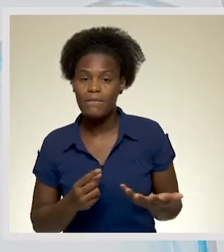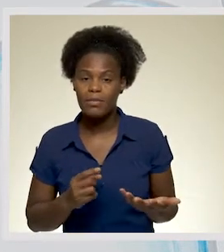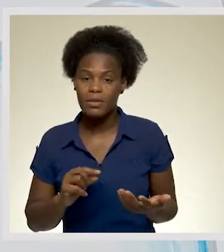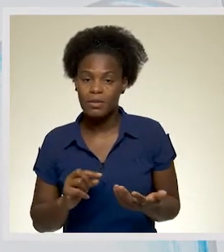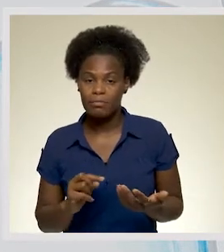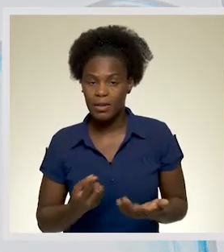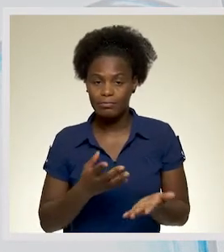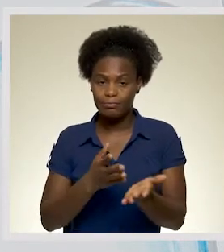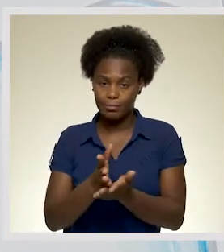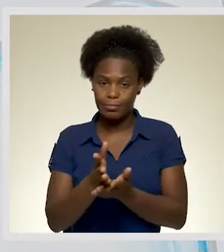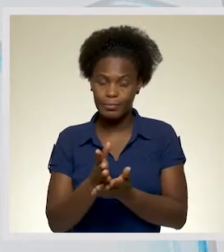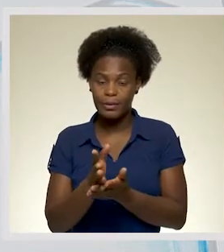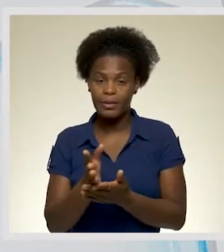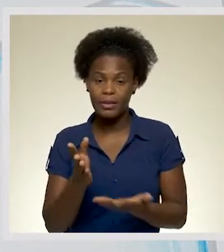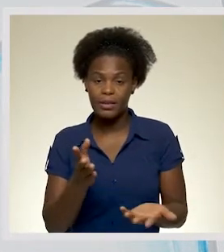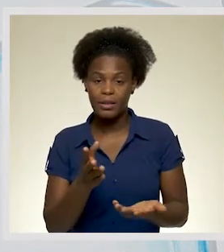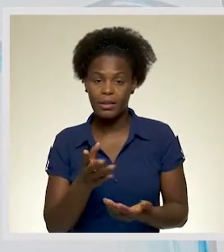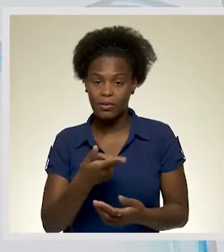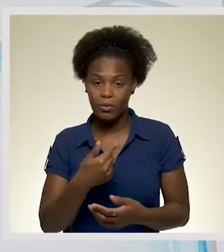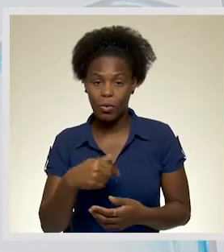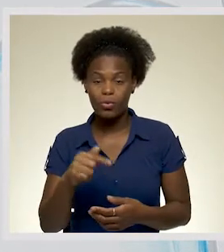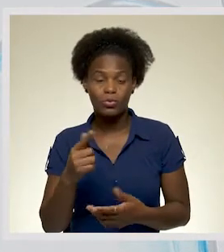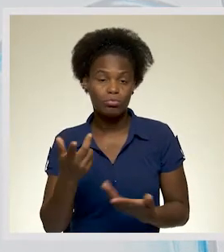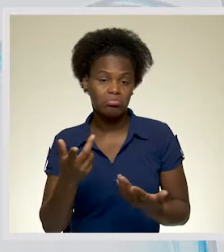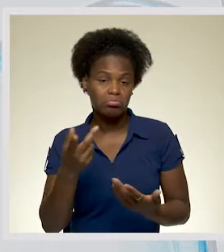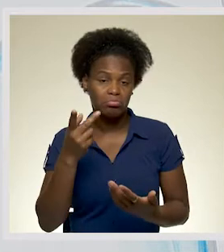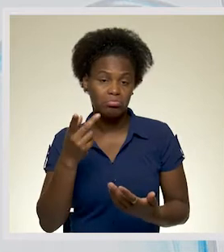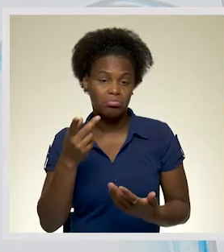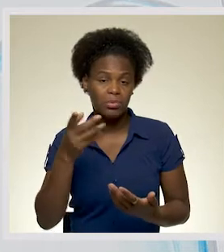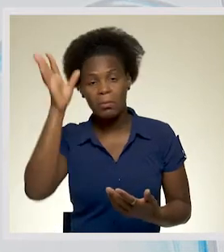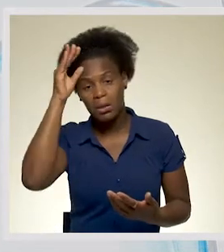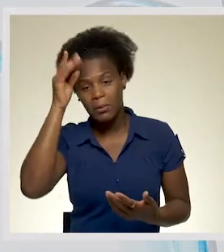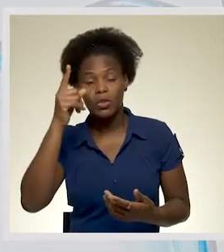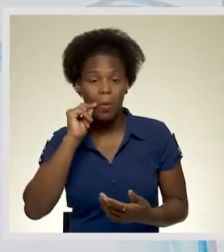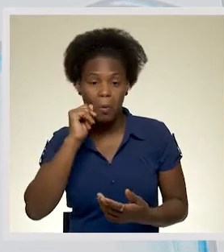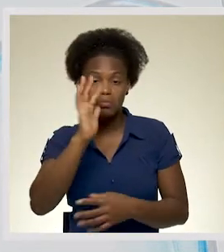para manter a nossa espécie no nosso planeta.